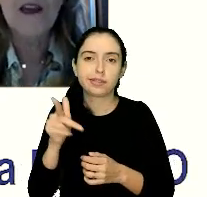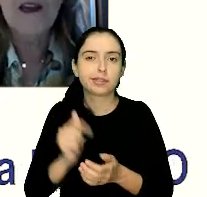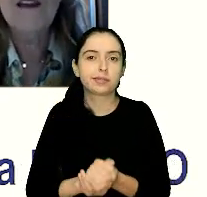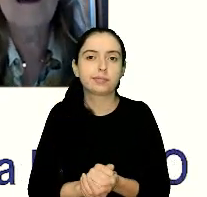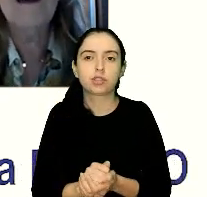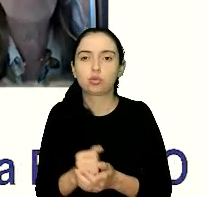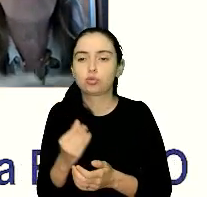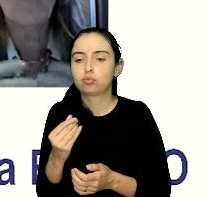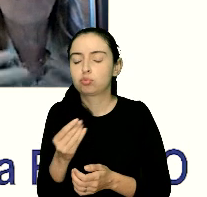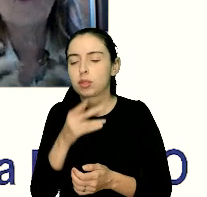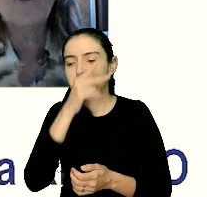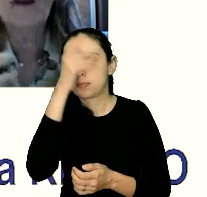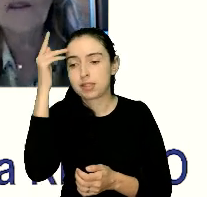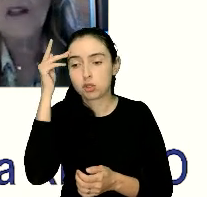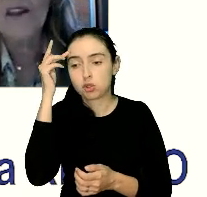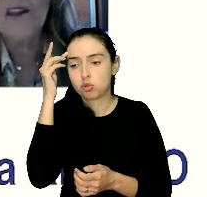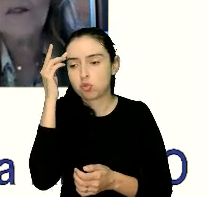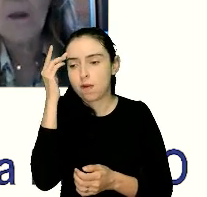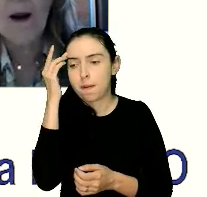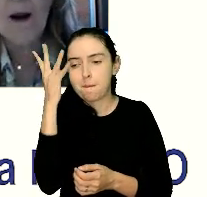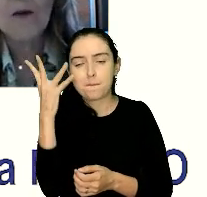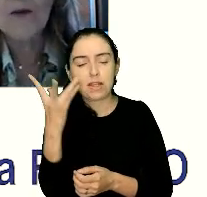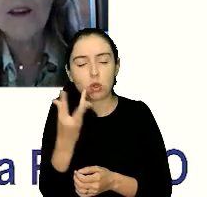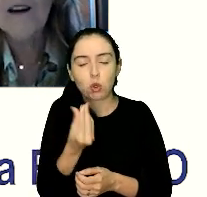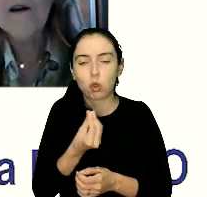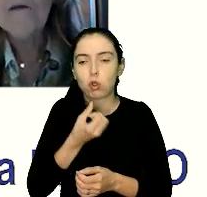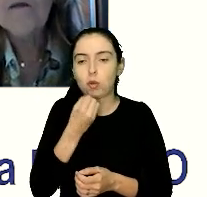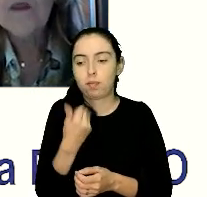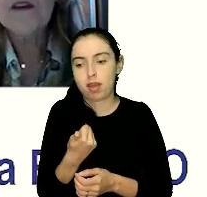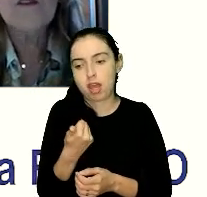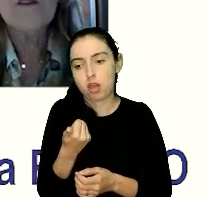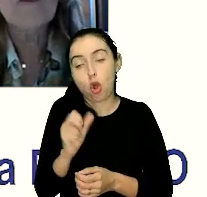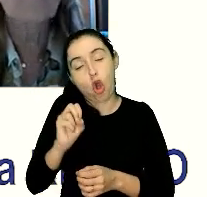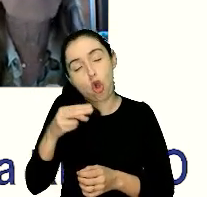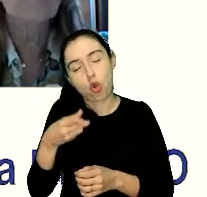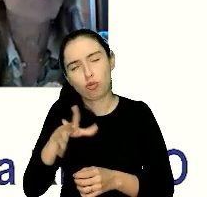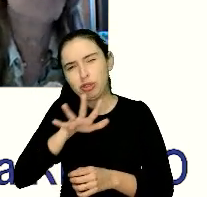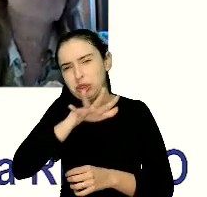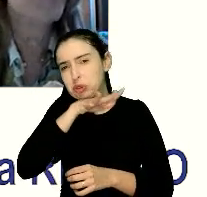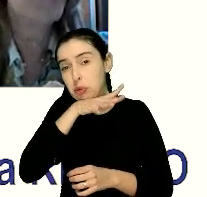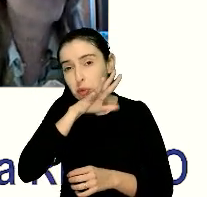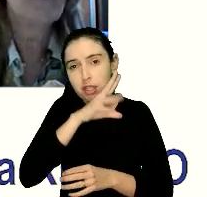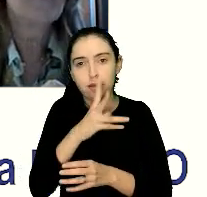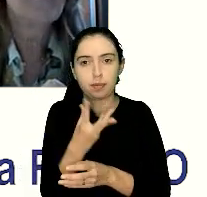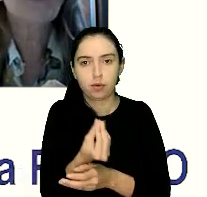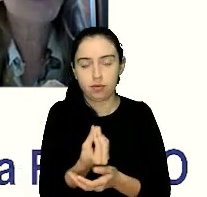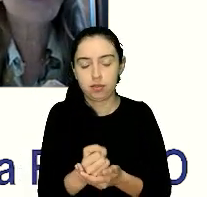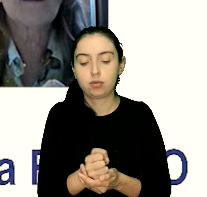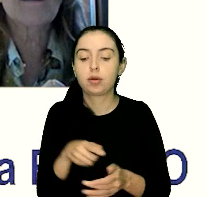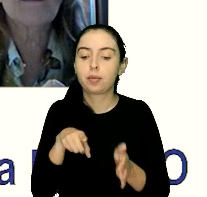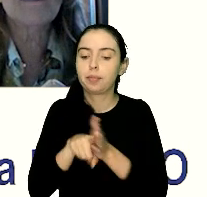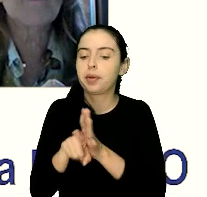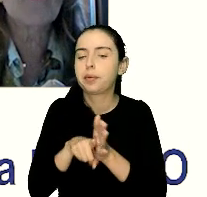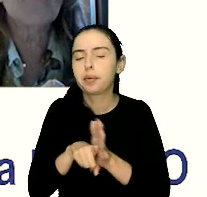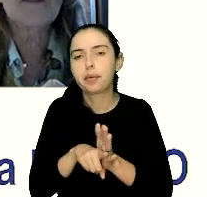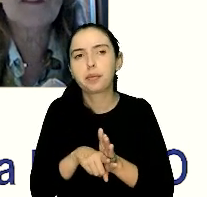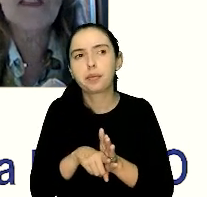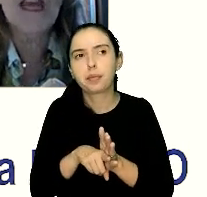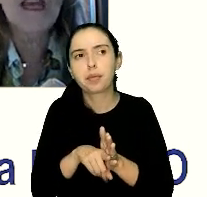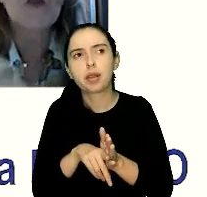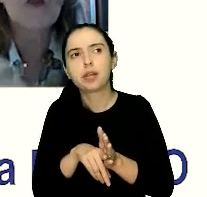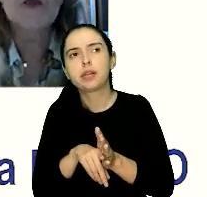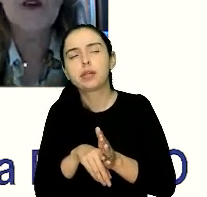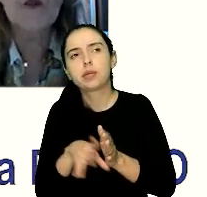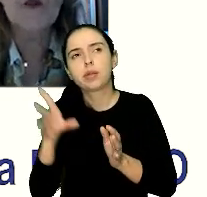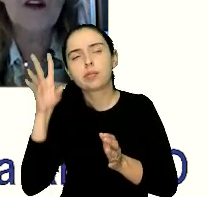completamente bem e ninguém completamente mal, não é? Eu sempre procuro imaginar que as